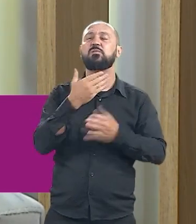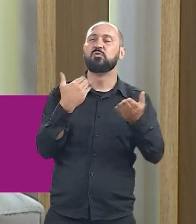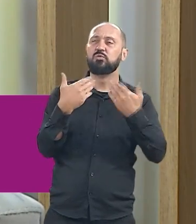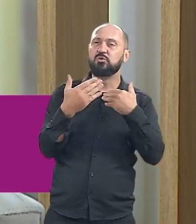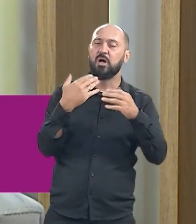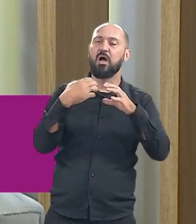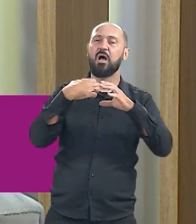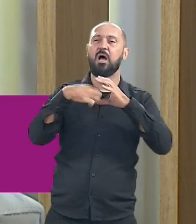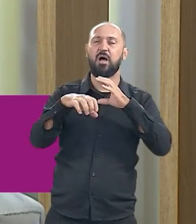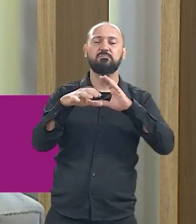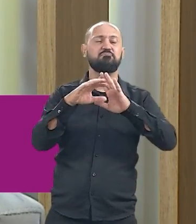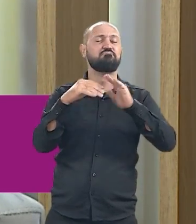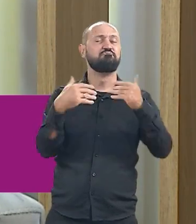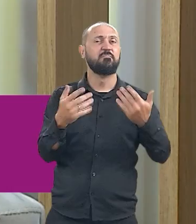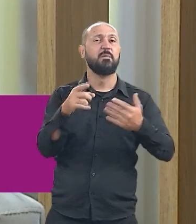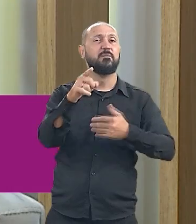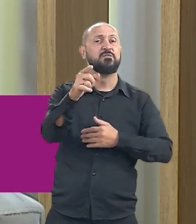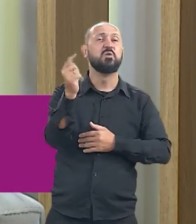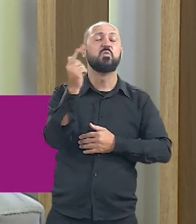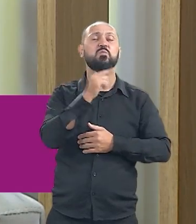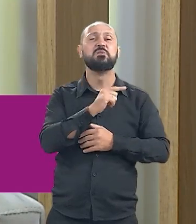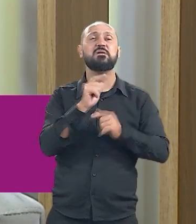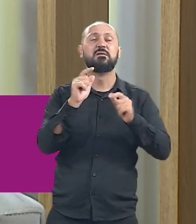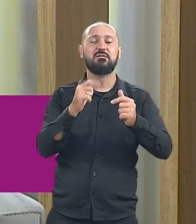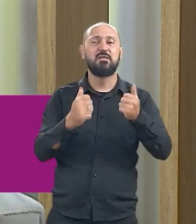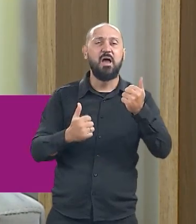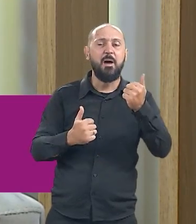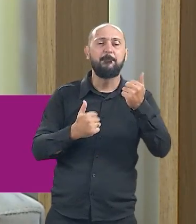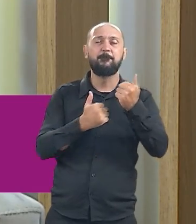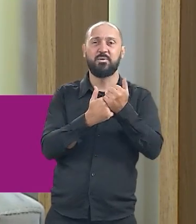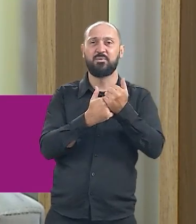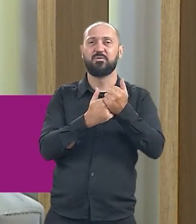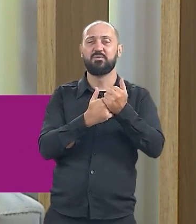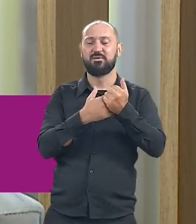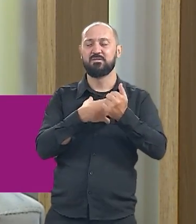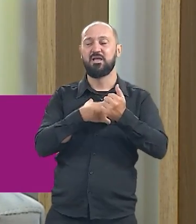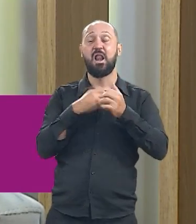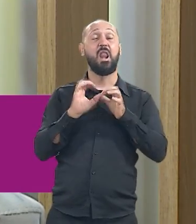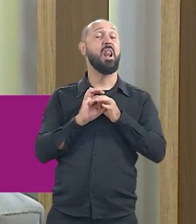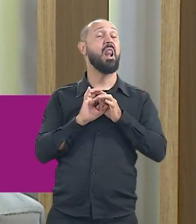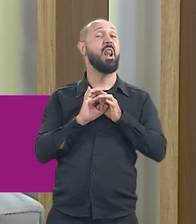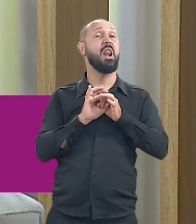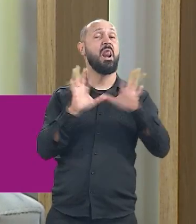possa ter um ambiente ali onde você se sinta à vontade para conversar, para